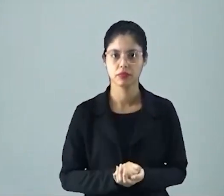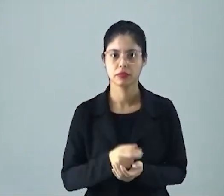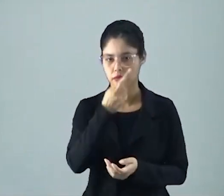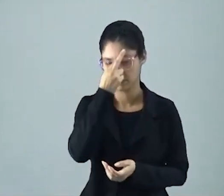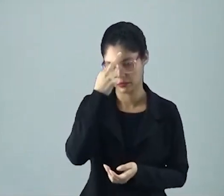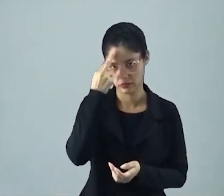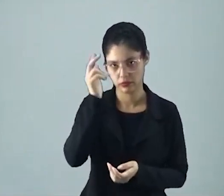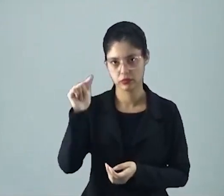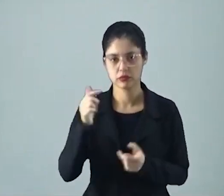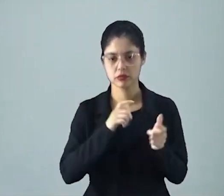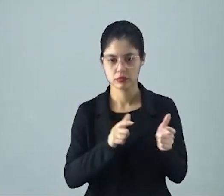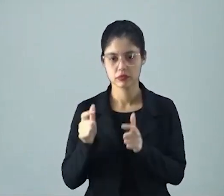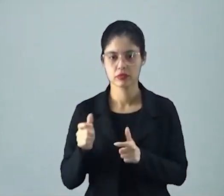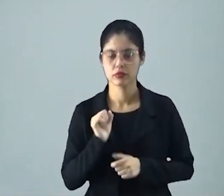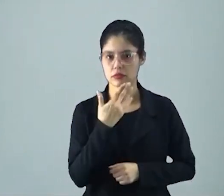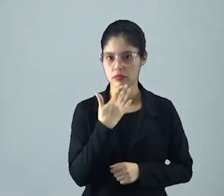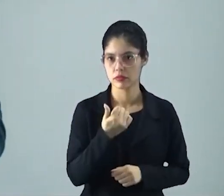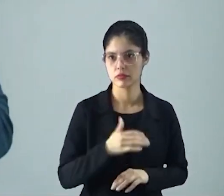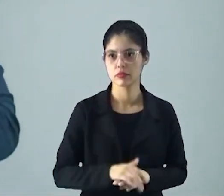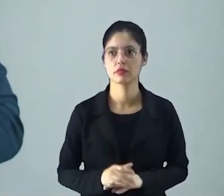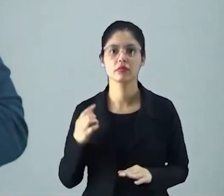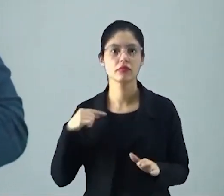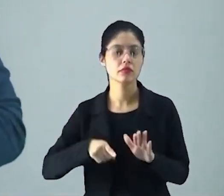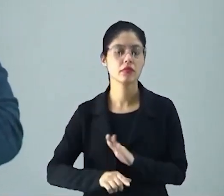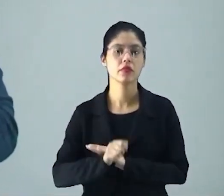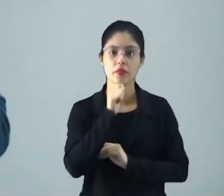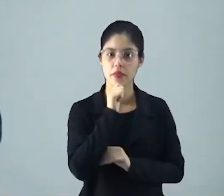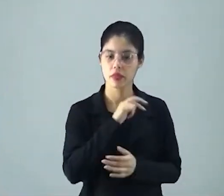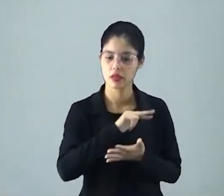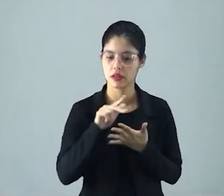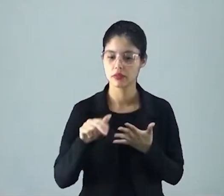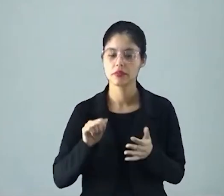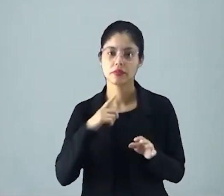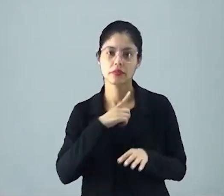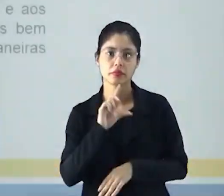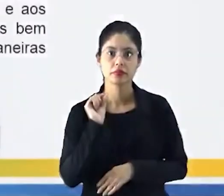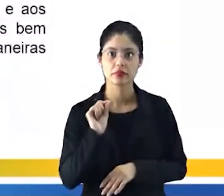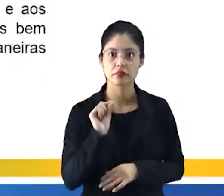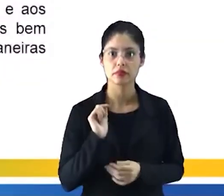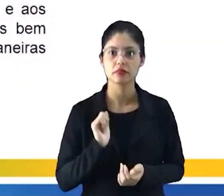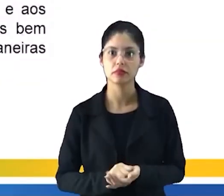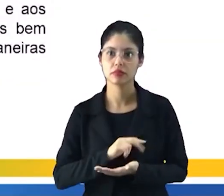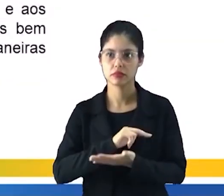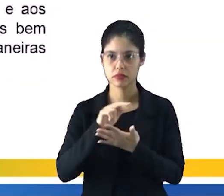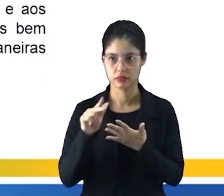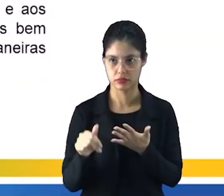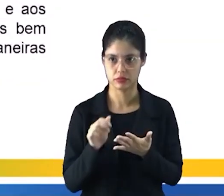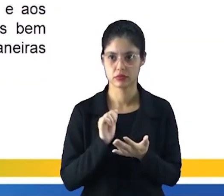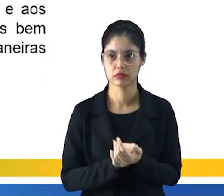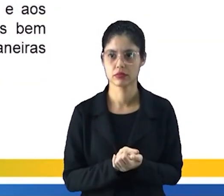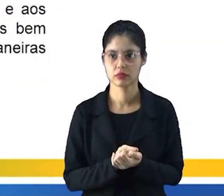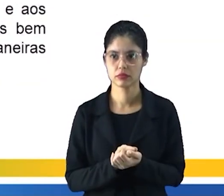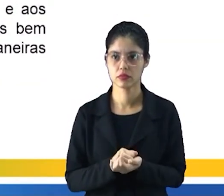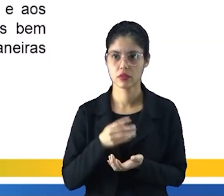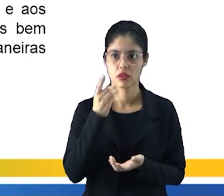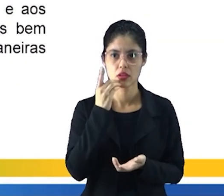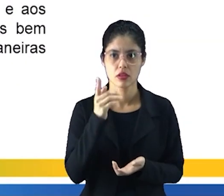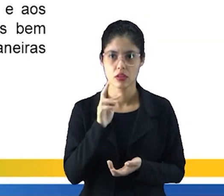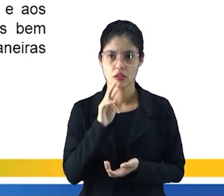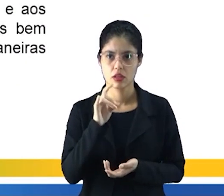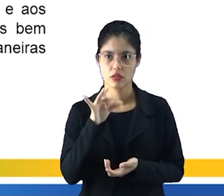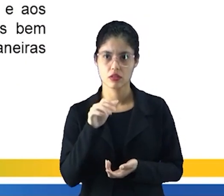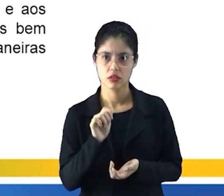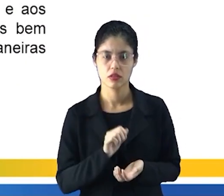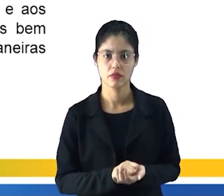Da história daquela região, tá bom? Dentro dessa variação, nós temos a variação diageracional,